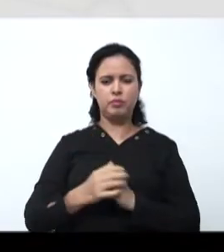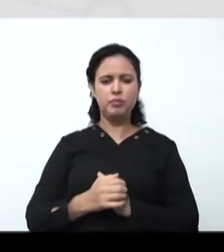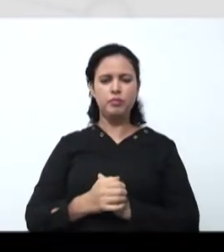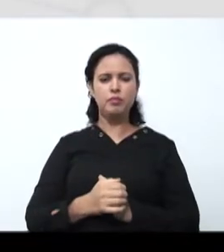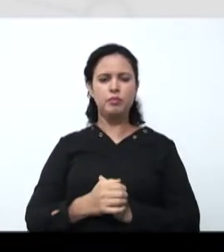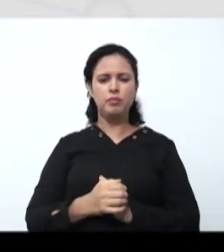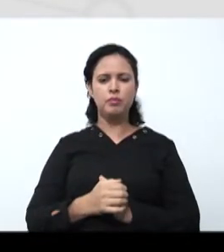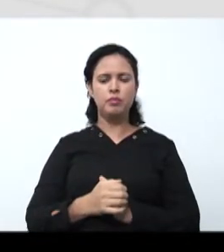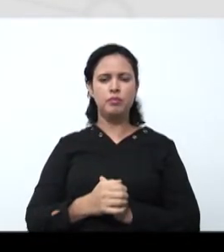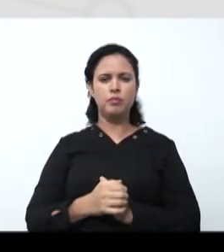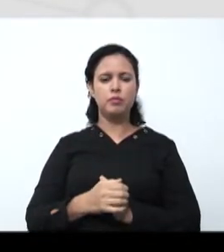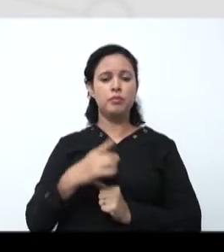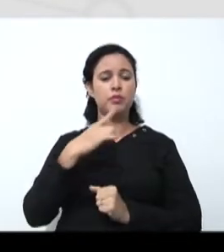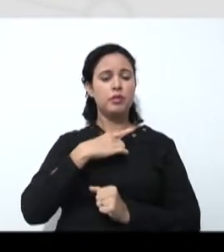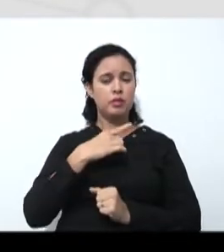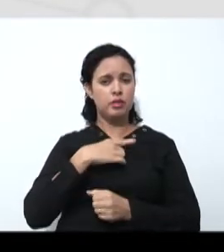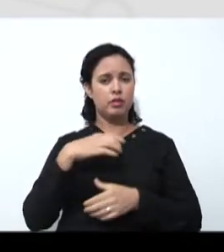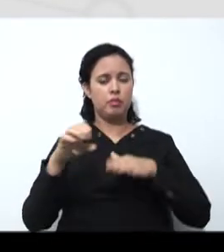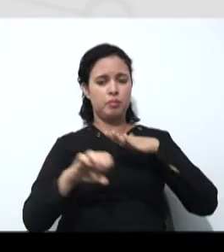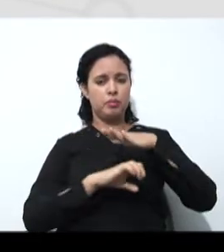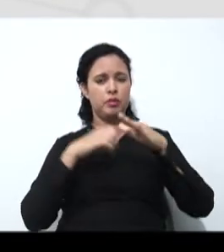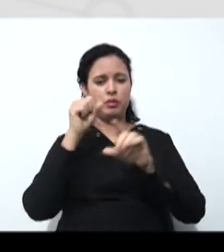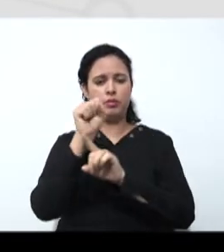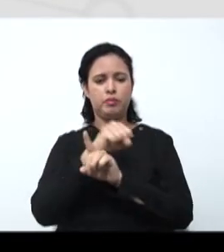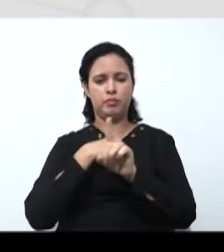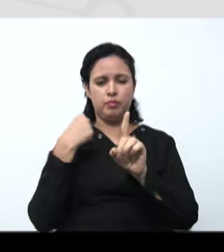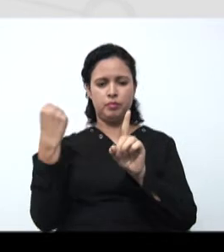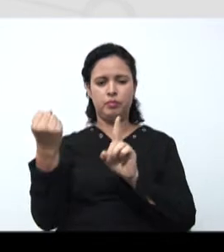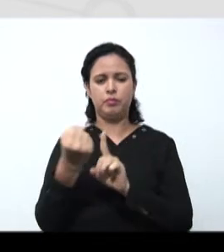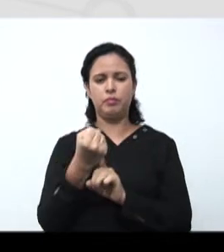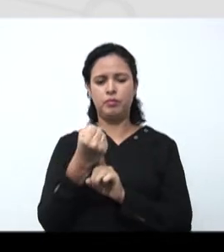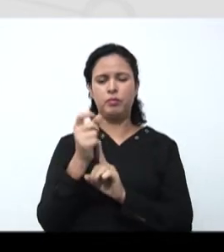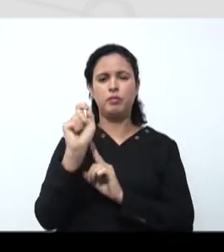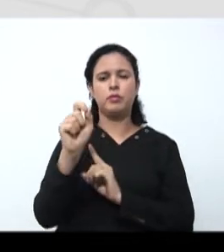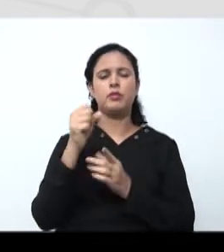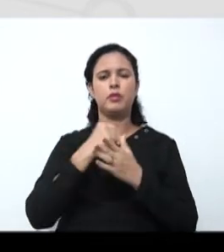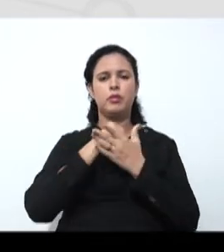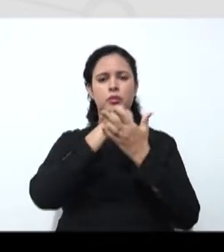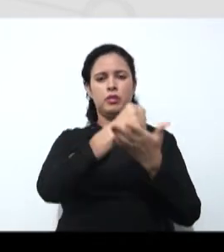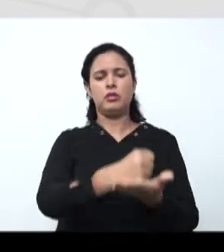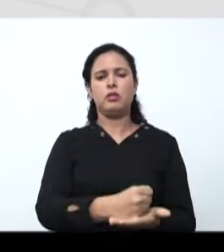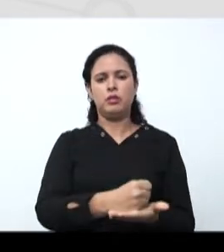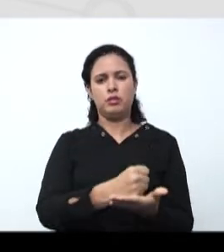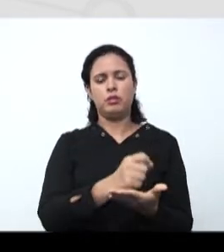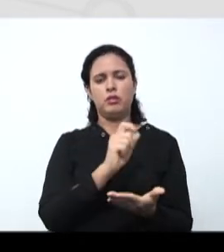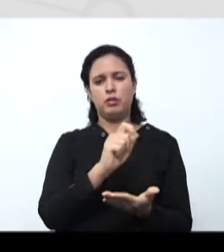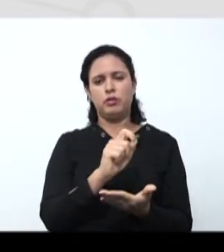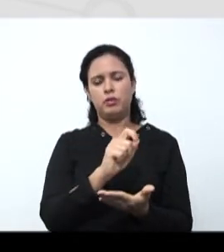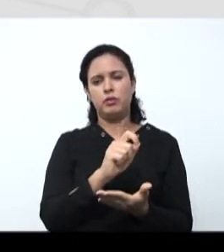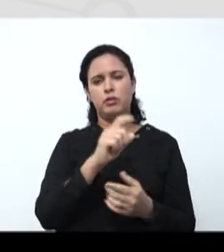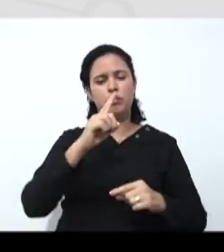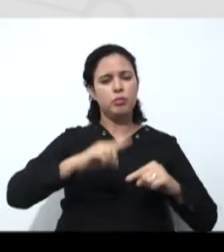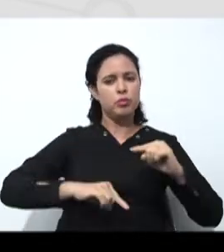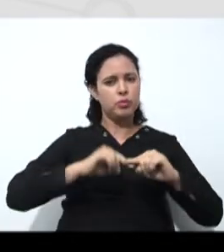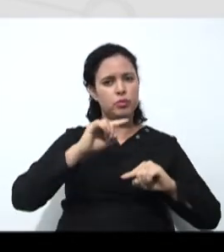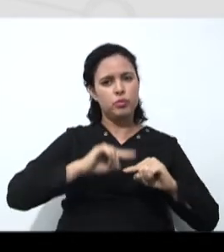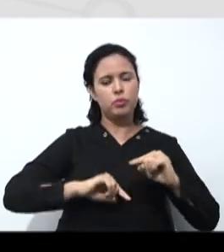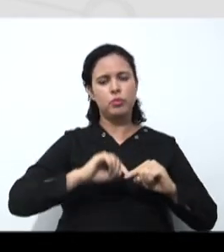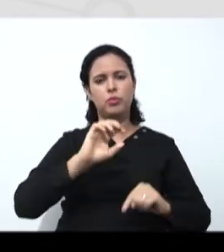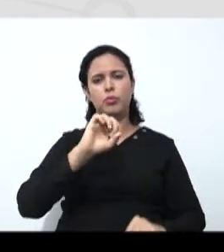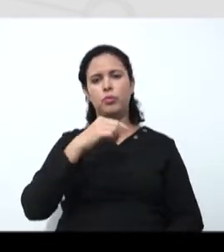E aí eu tenho a empresa social. A empresa social, ela pode oferecer tanto produtos